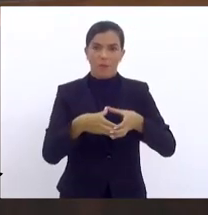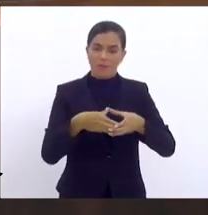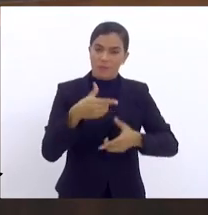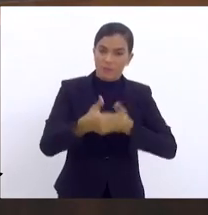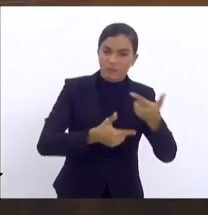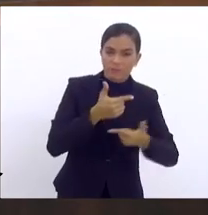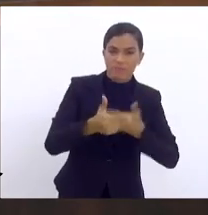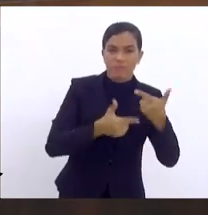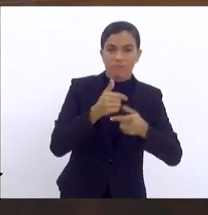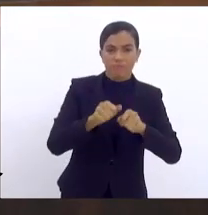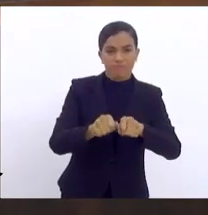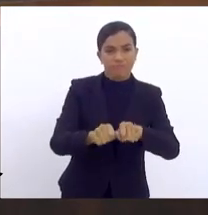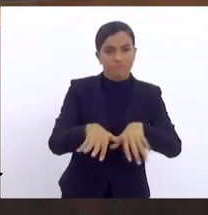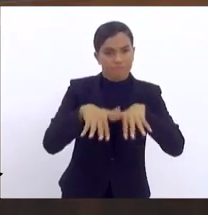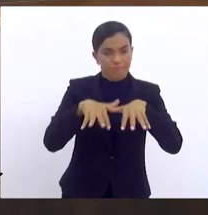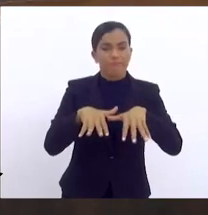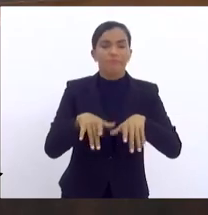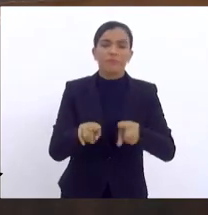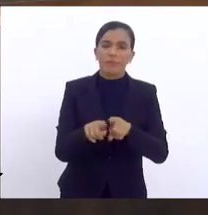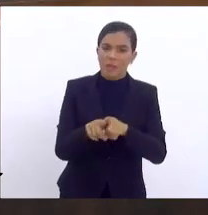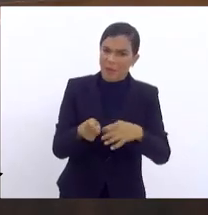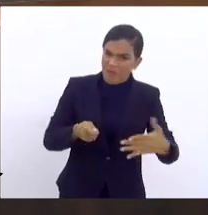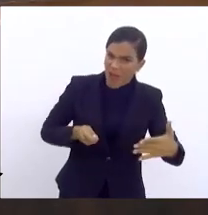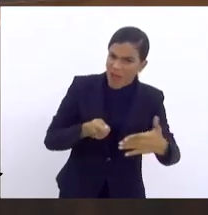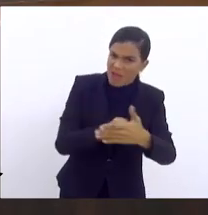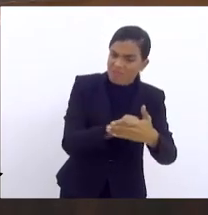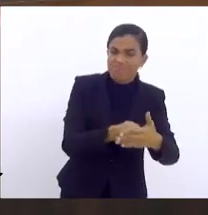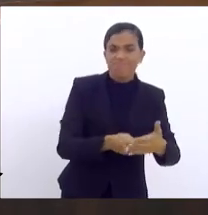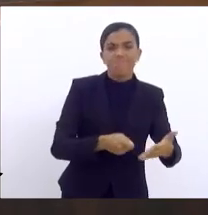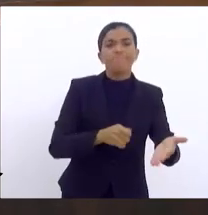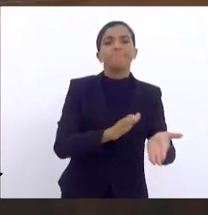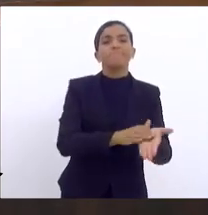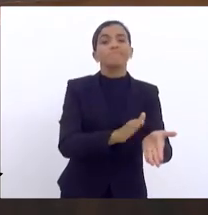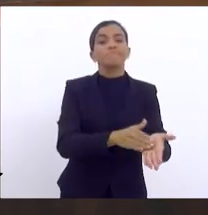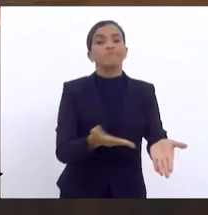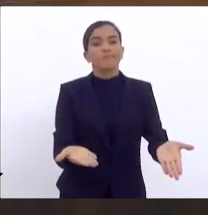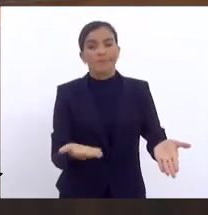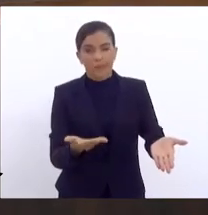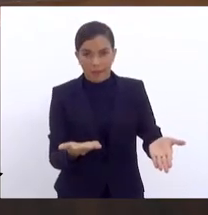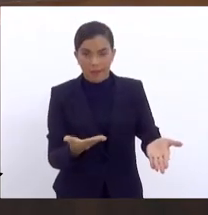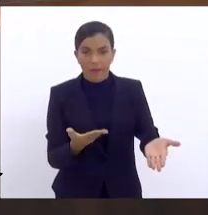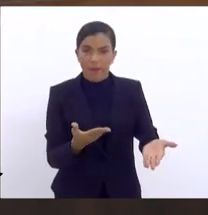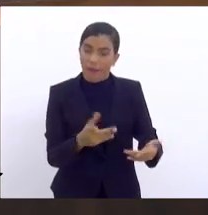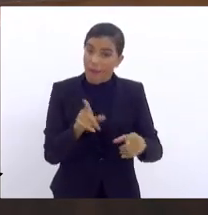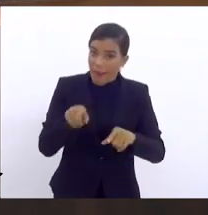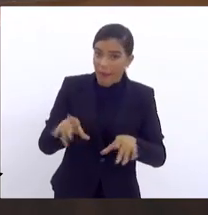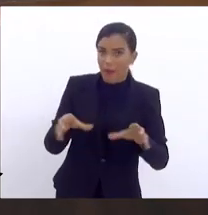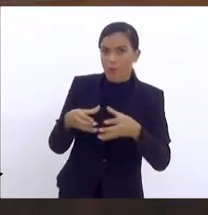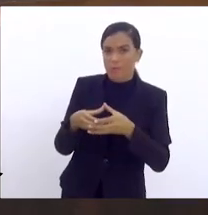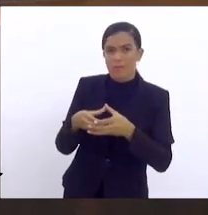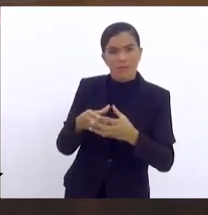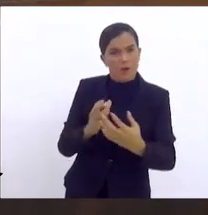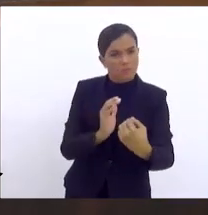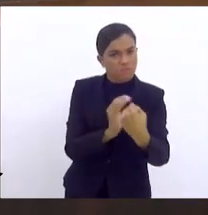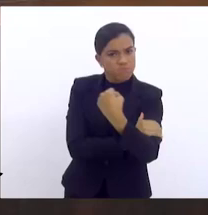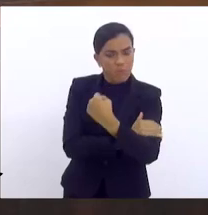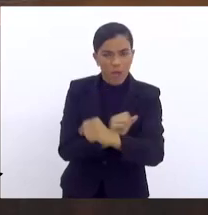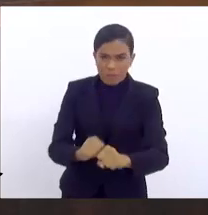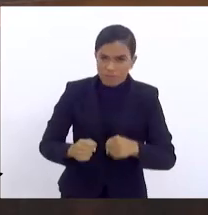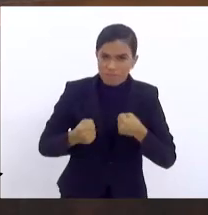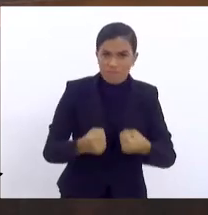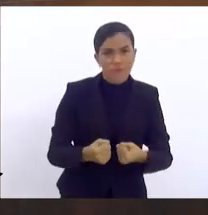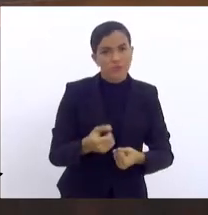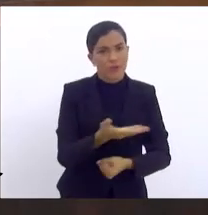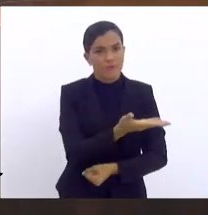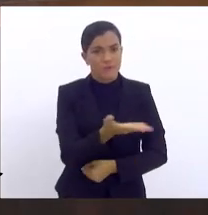não só usar essa comissão aqui como aquela que vai cobrar aquela que vai colocar na parede Nossa comissão aqui é aquela que é o braço de vocês para poder estar